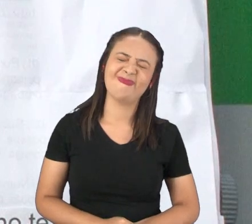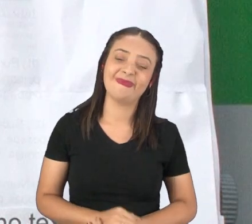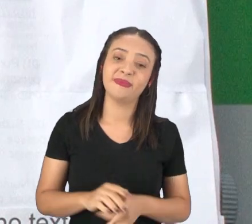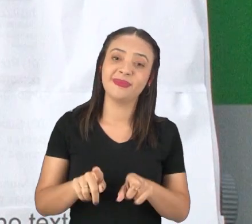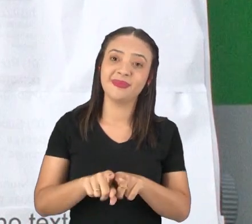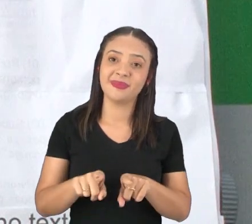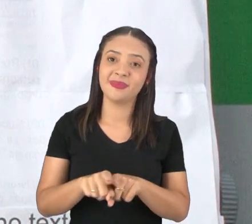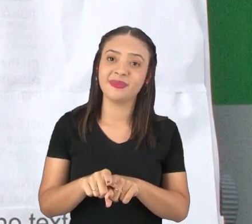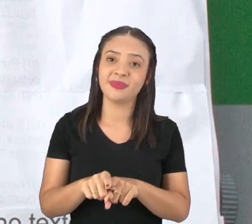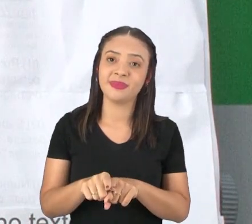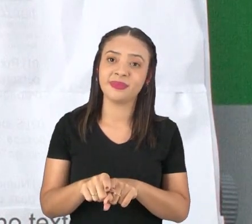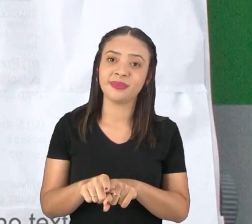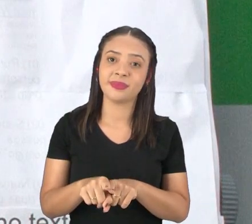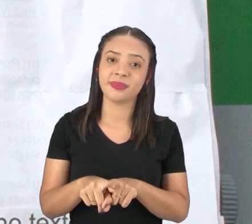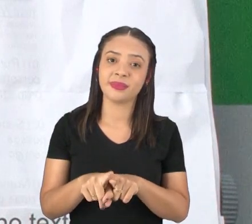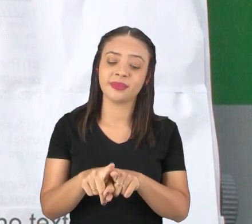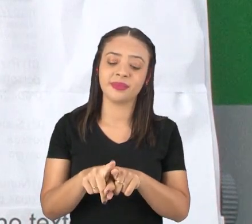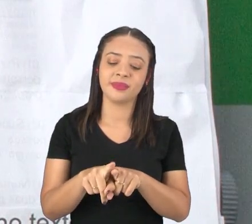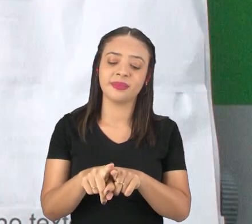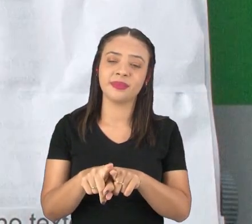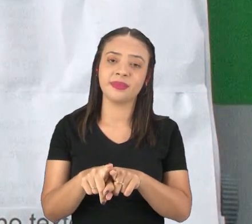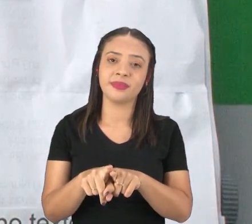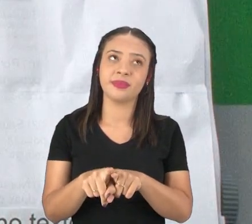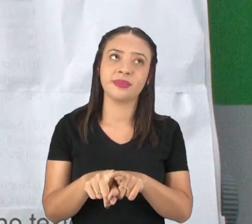Qual é o